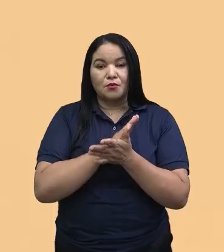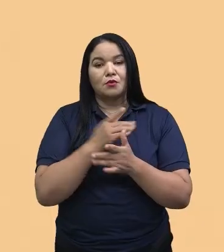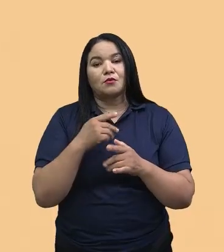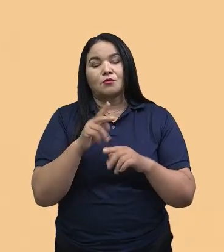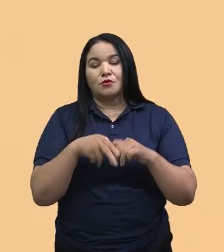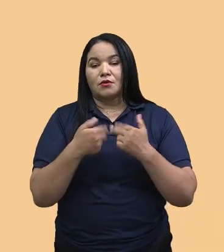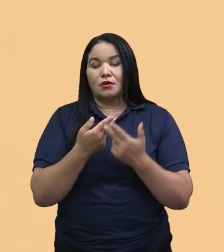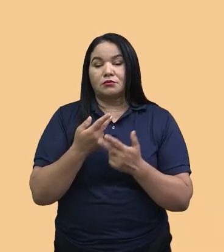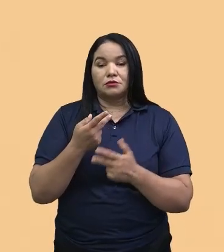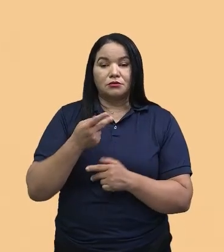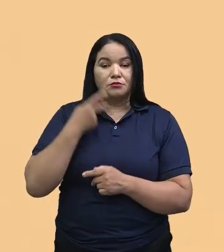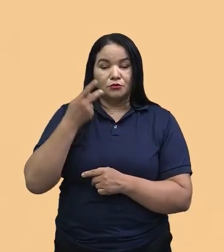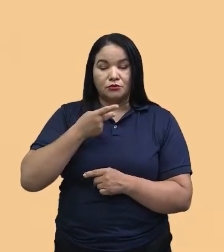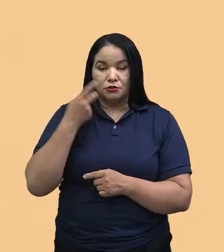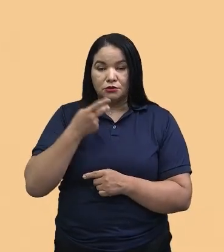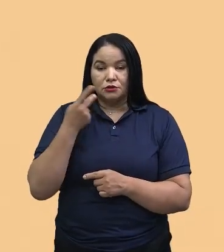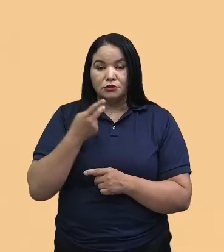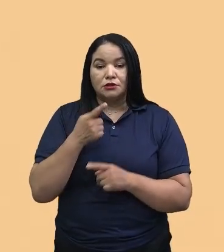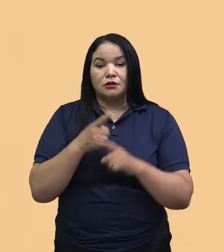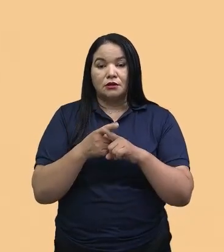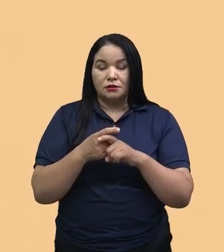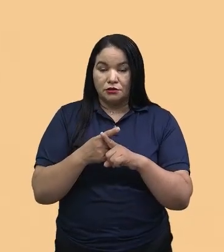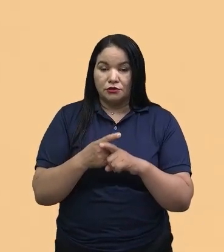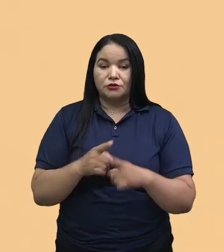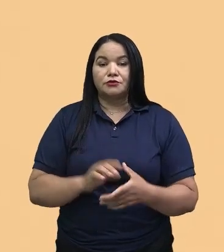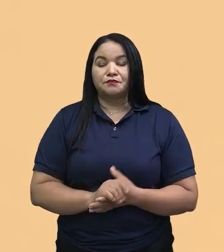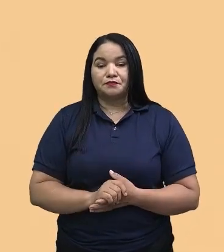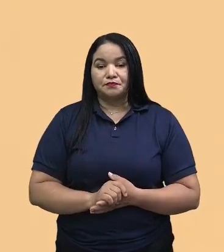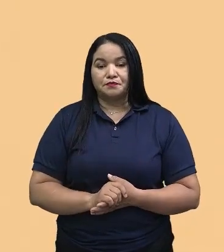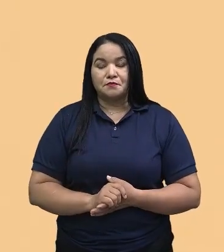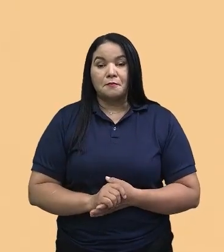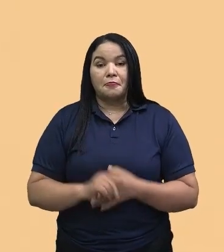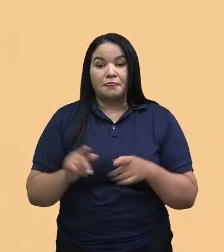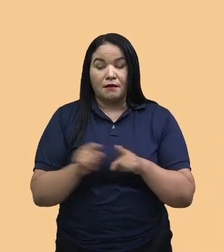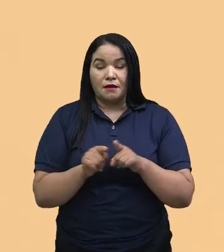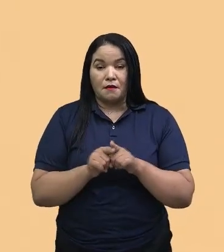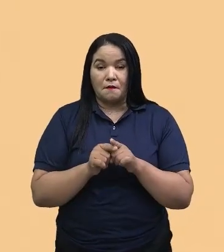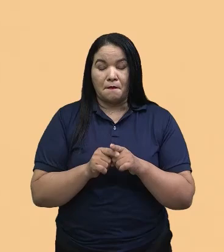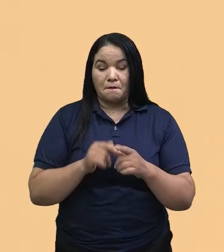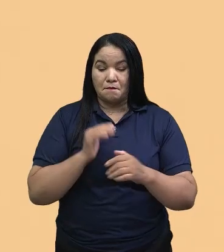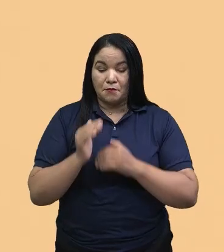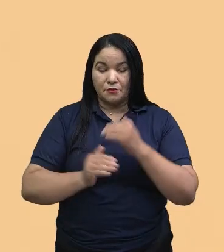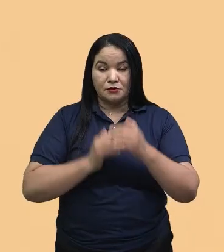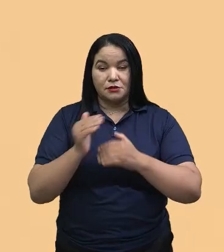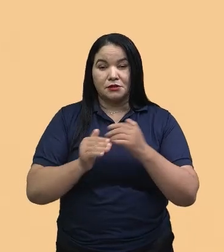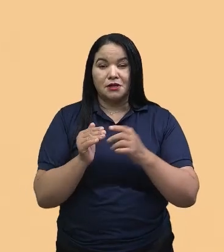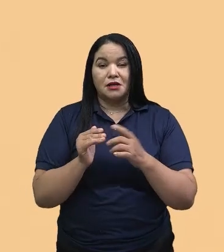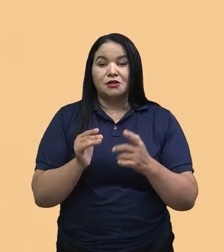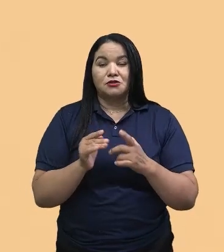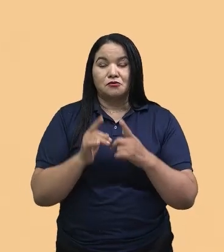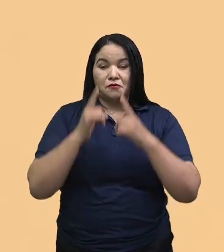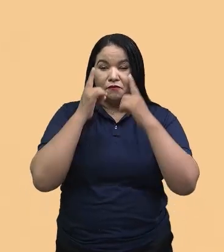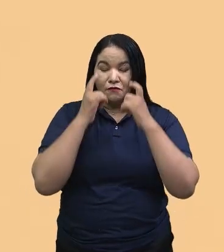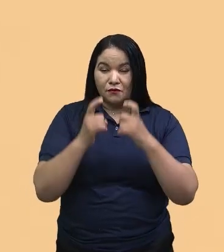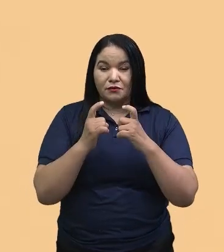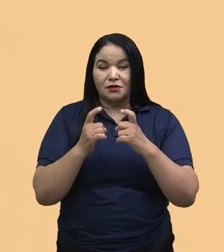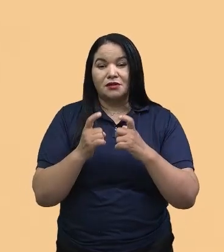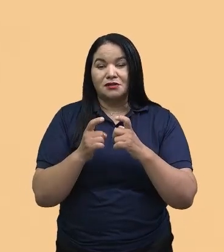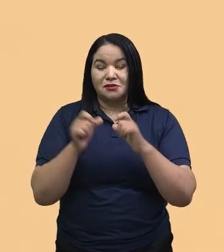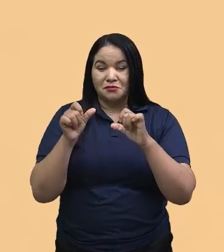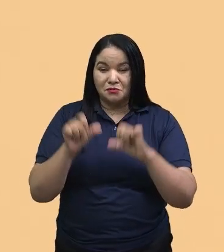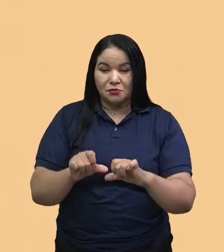políticas nazistas. Então, dentro desse processo, da crueldade que foi implementada a